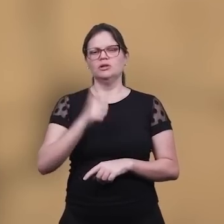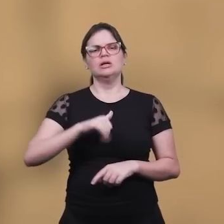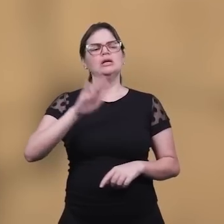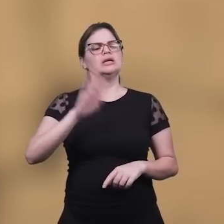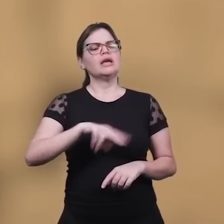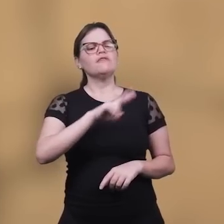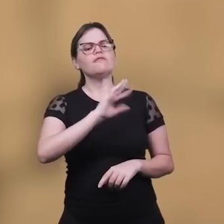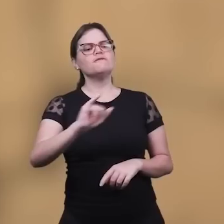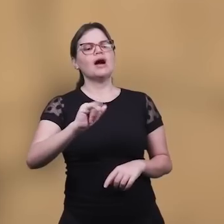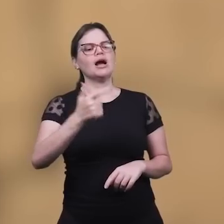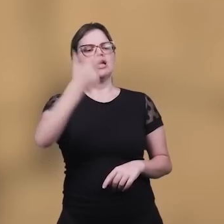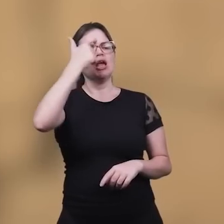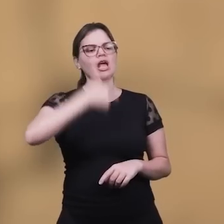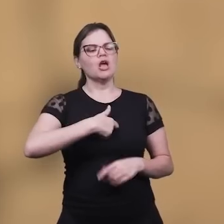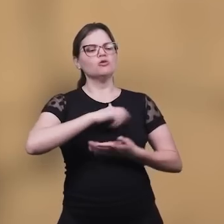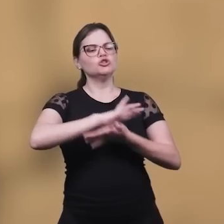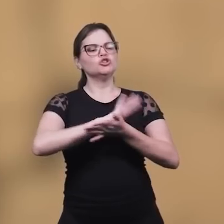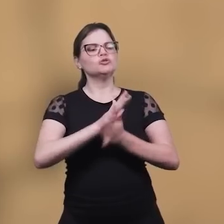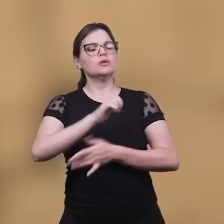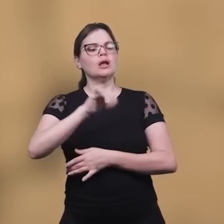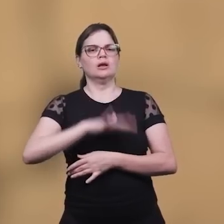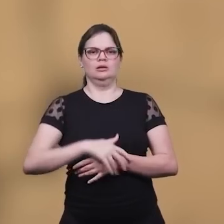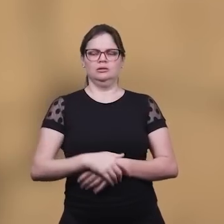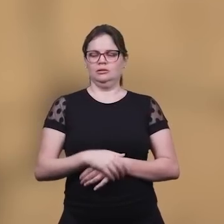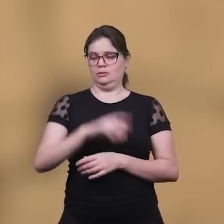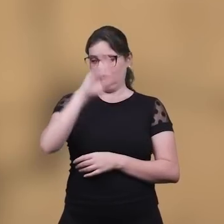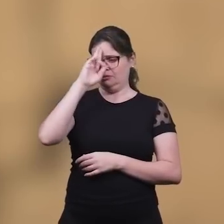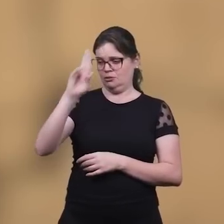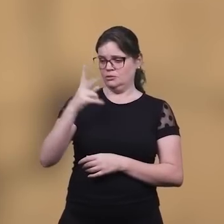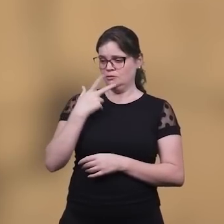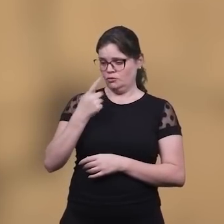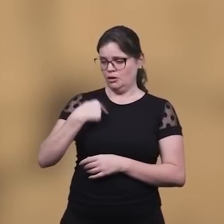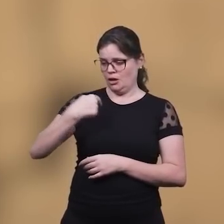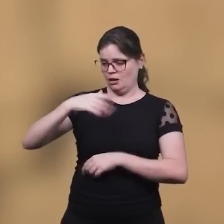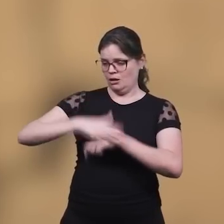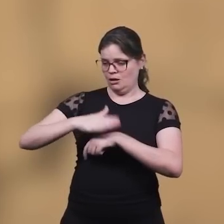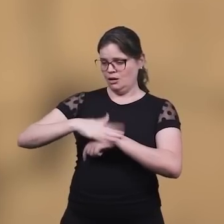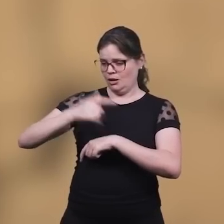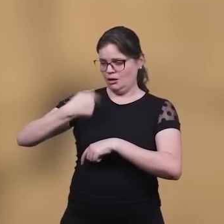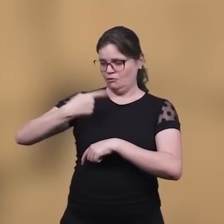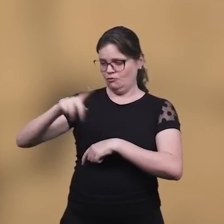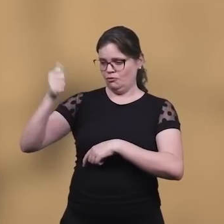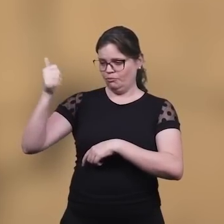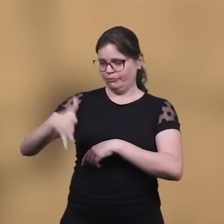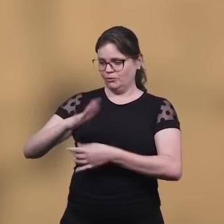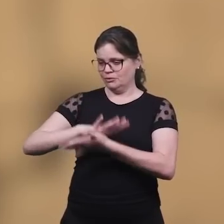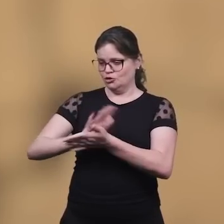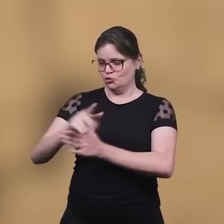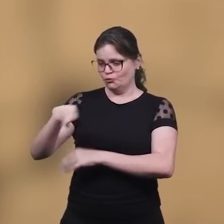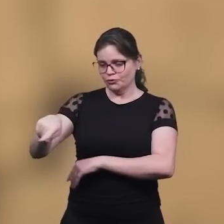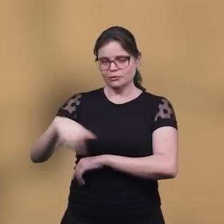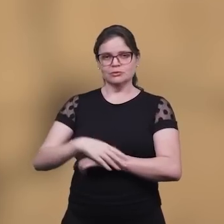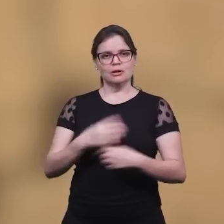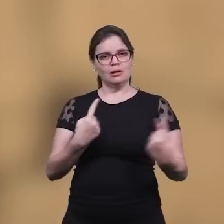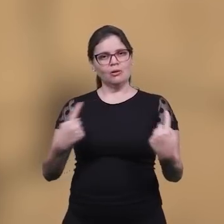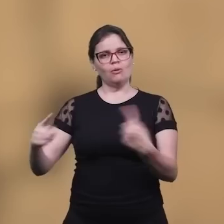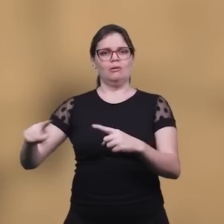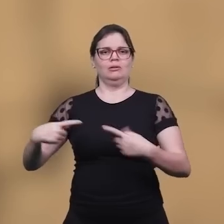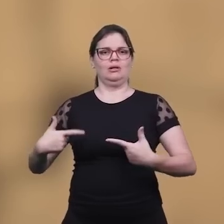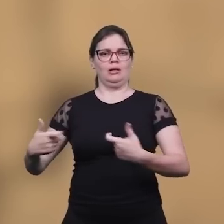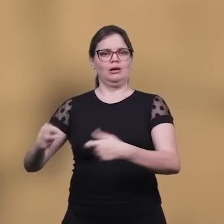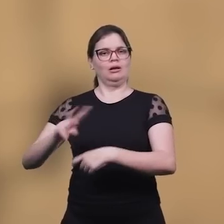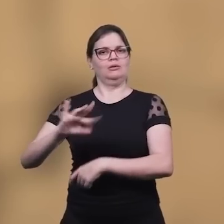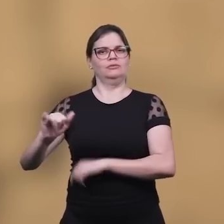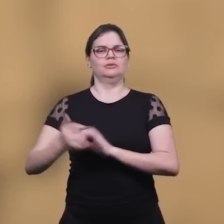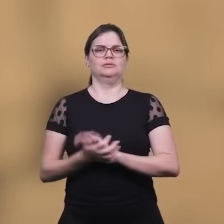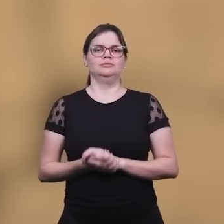mas o Senhor falou, e aconteceu exatamente isso. E Petra é bem isso. Exatamente. Então, essa cidade aqui, a